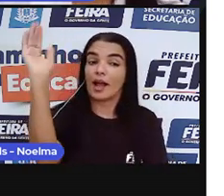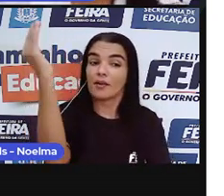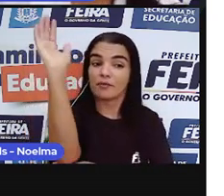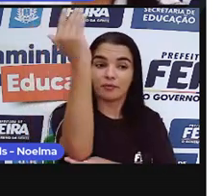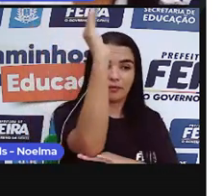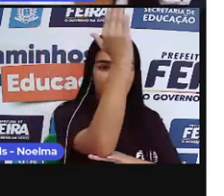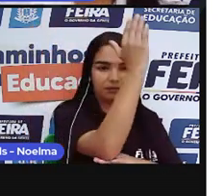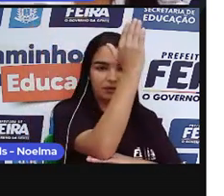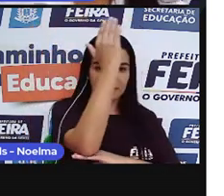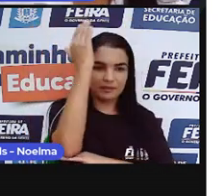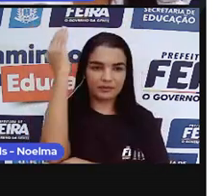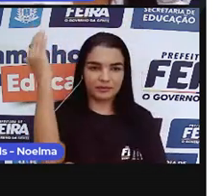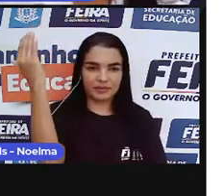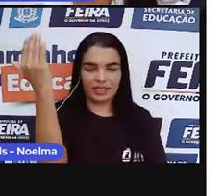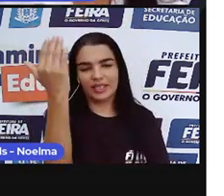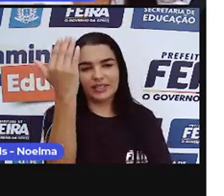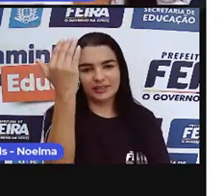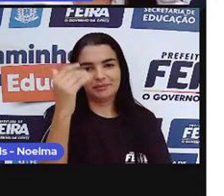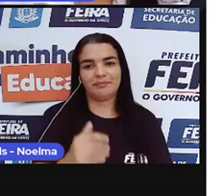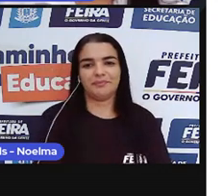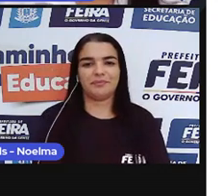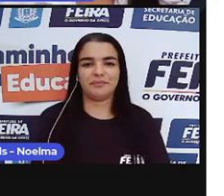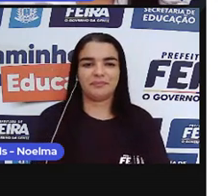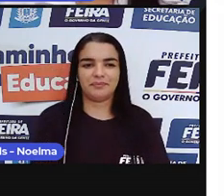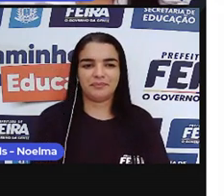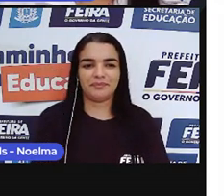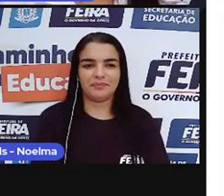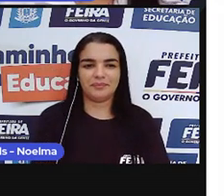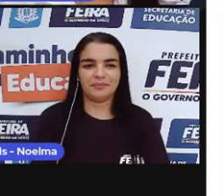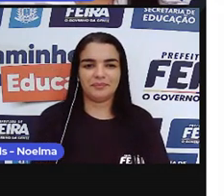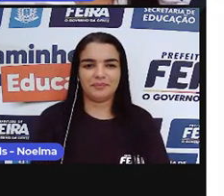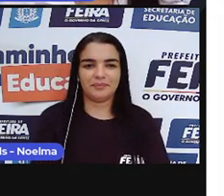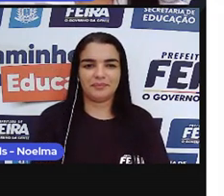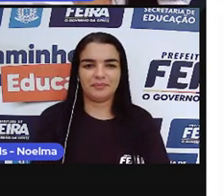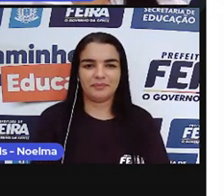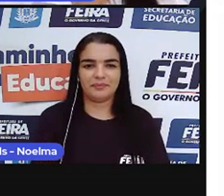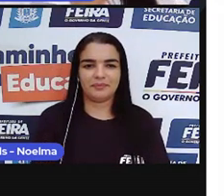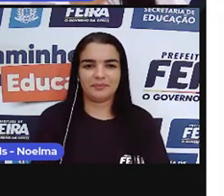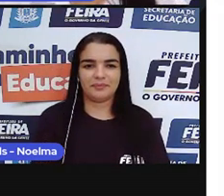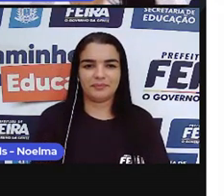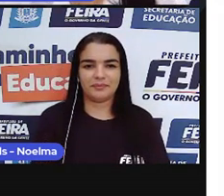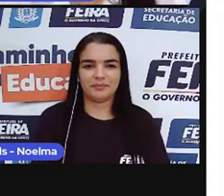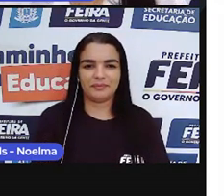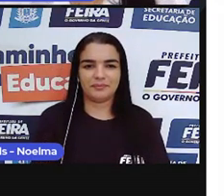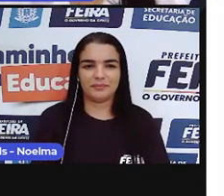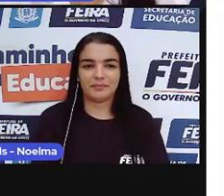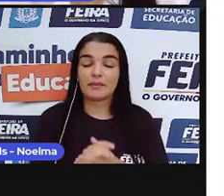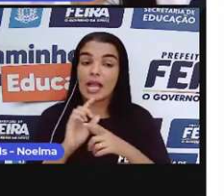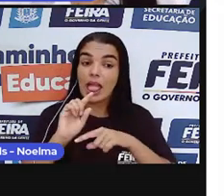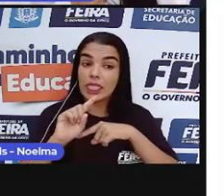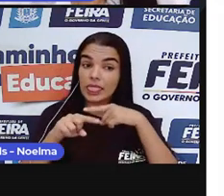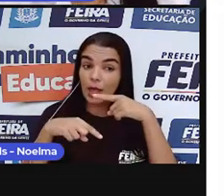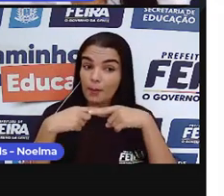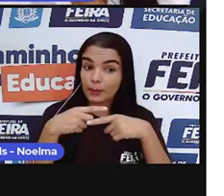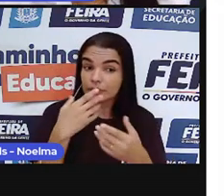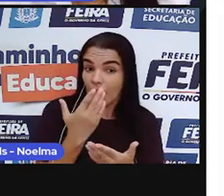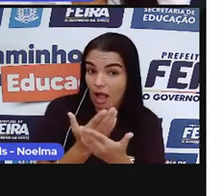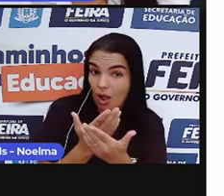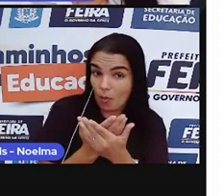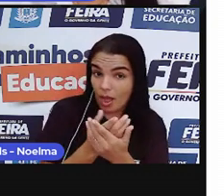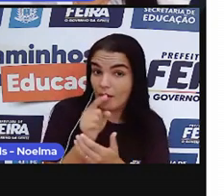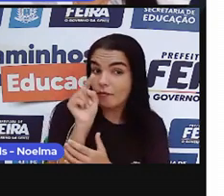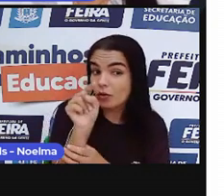são os vegetais. Após essa